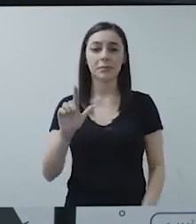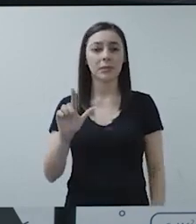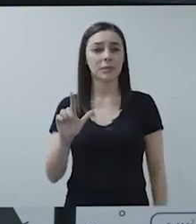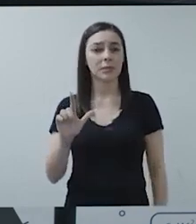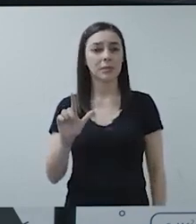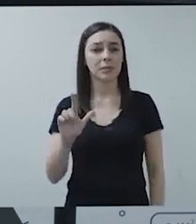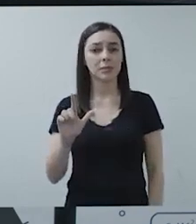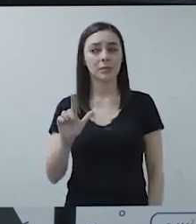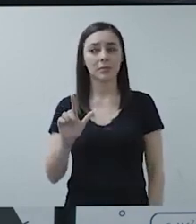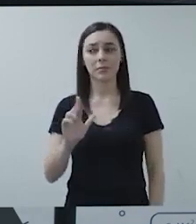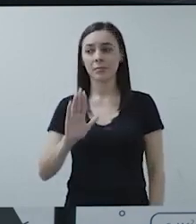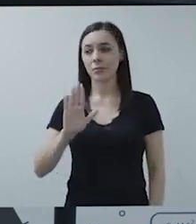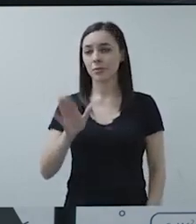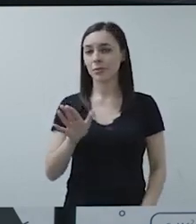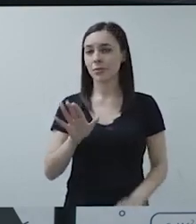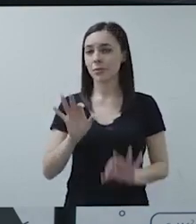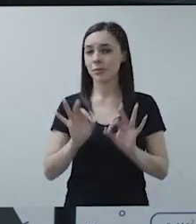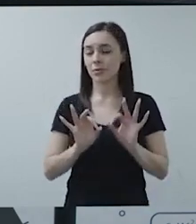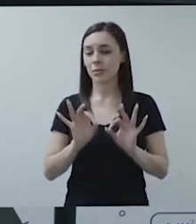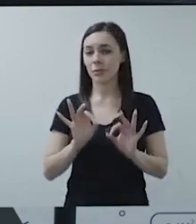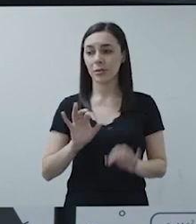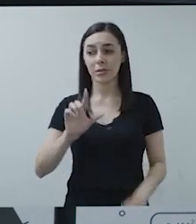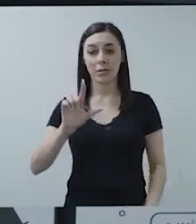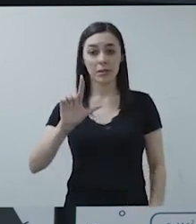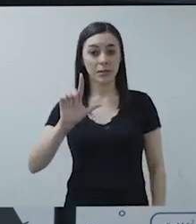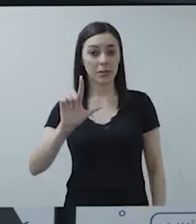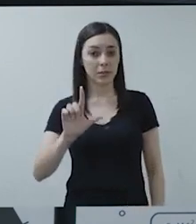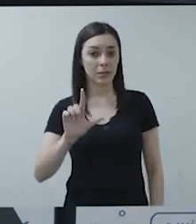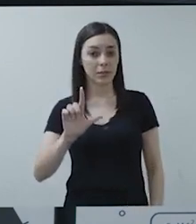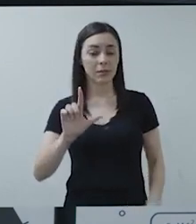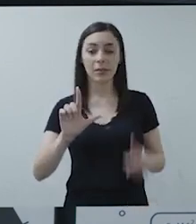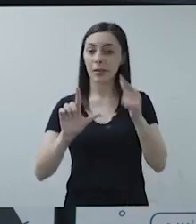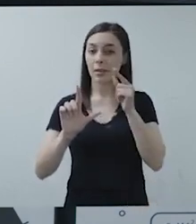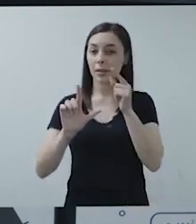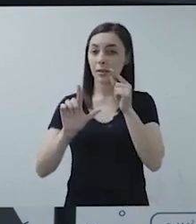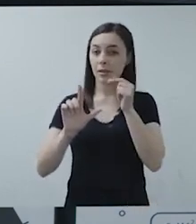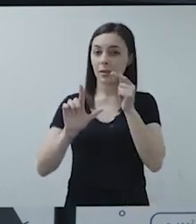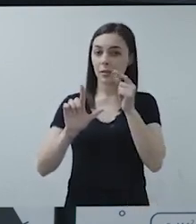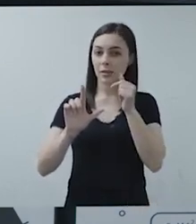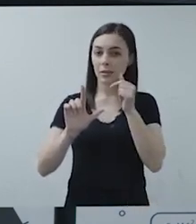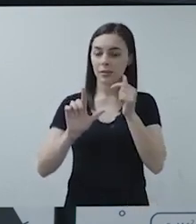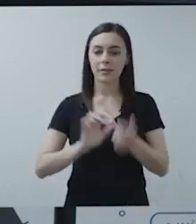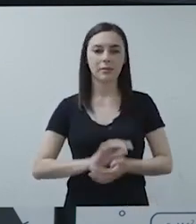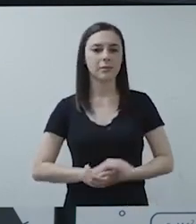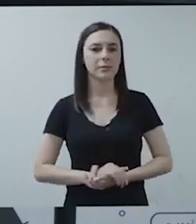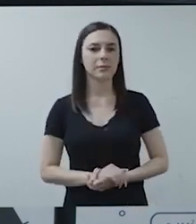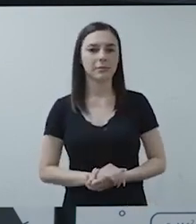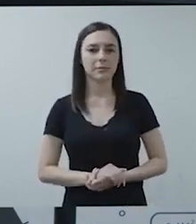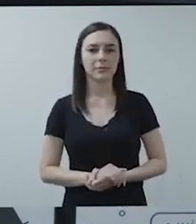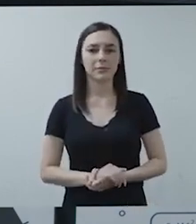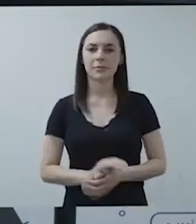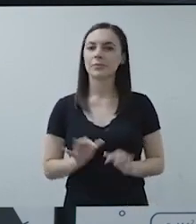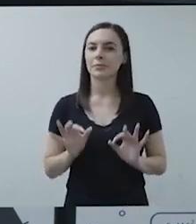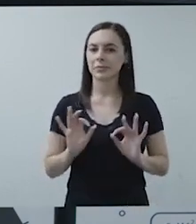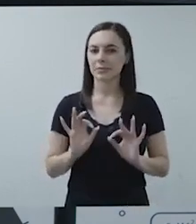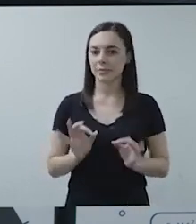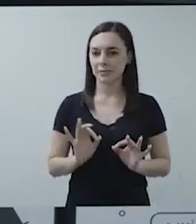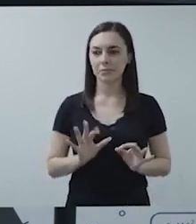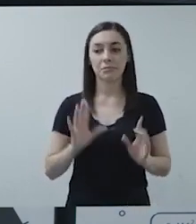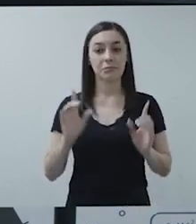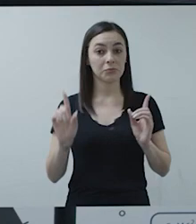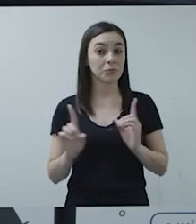vou colocar aqui, ó. L e lápis. Muito bem, já achamos um